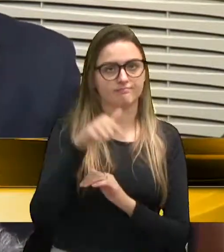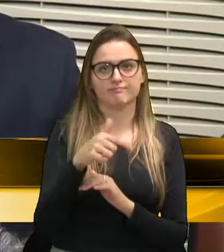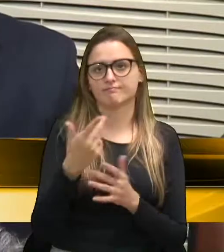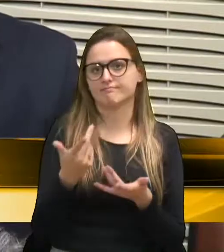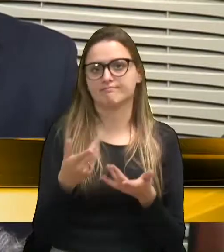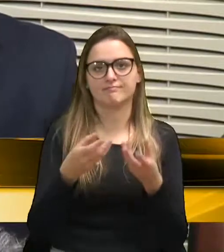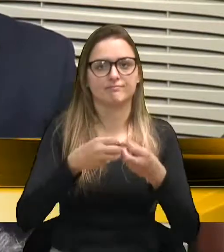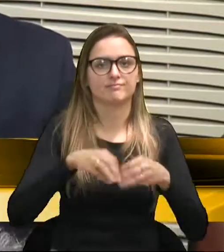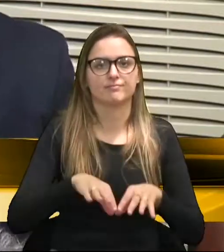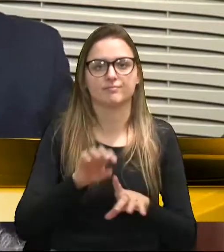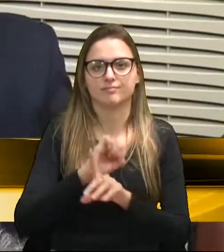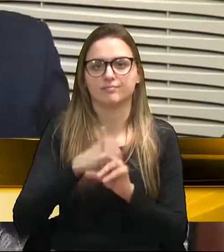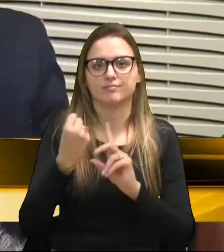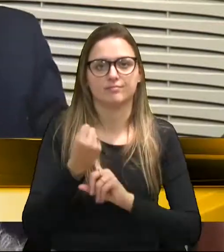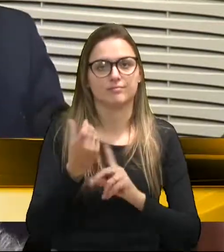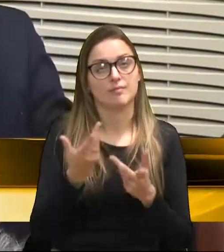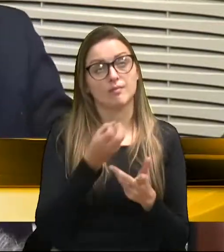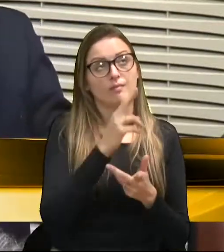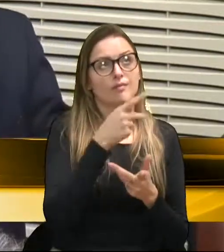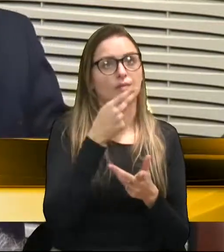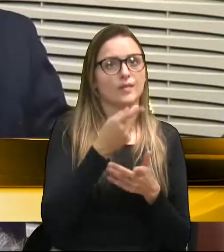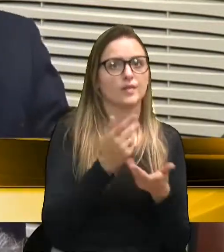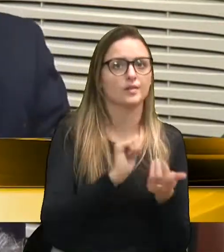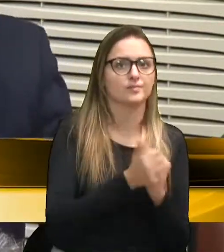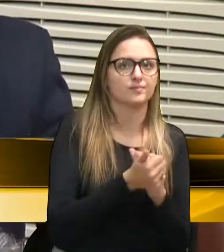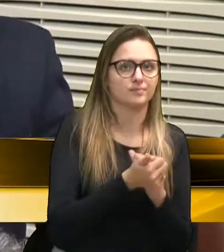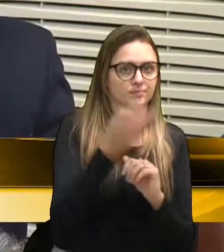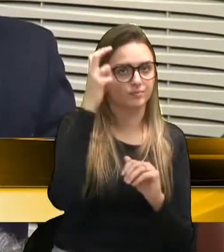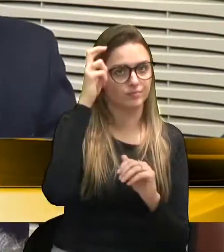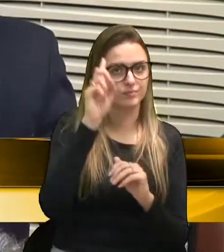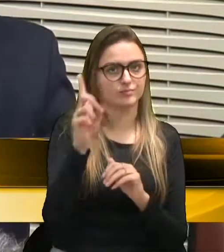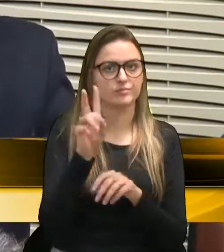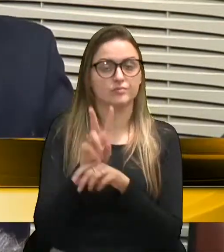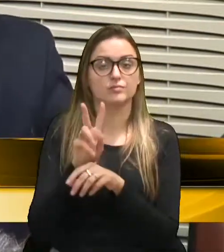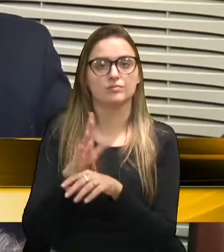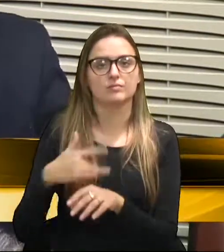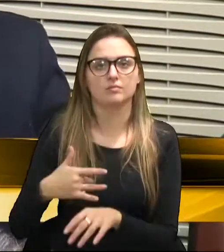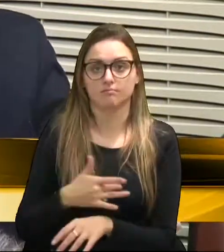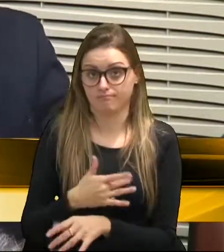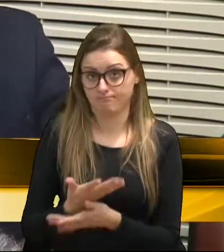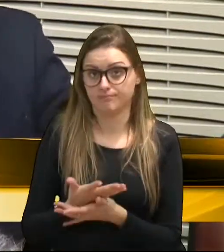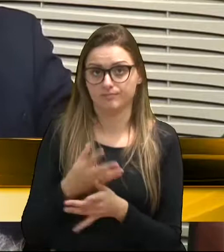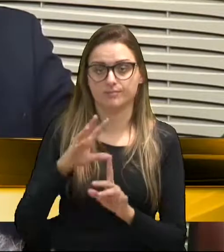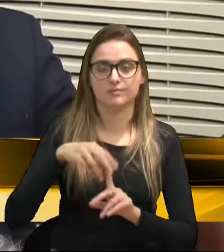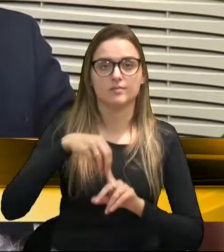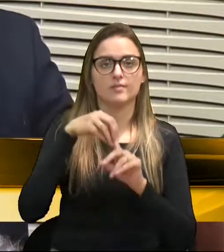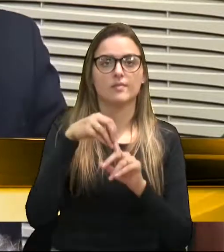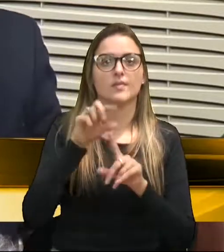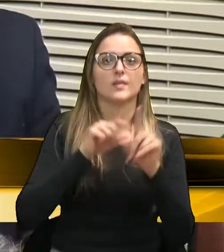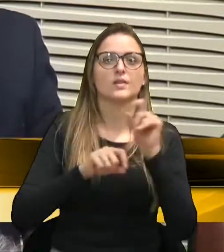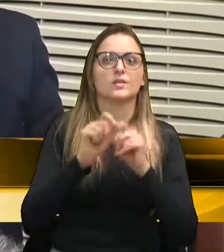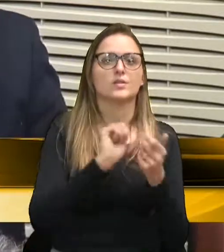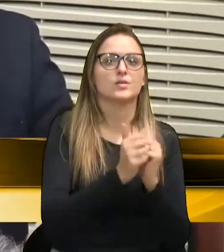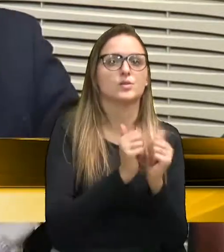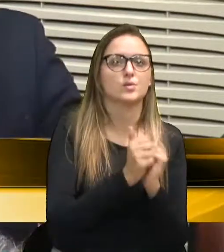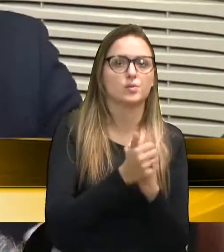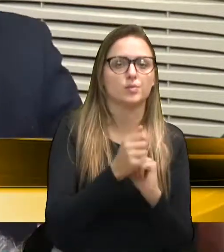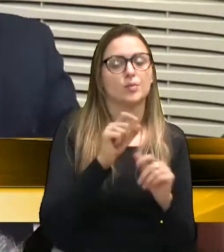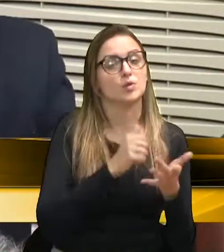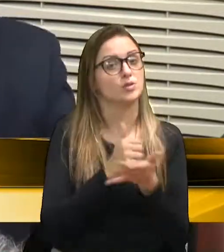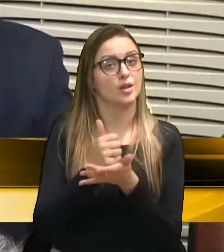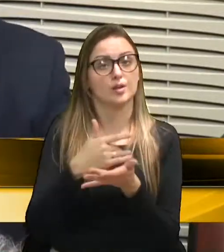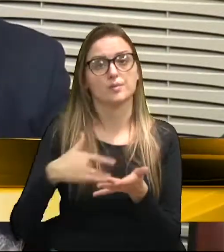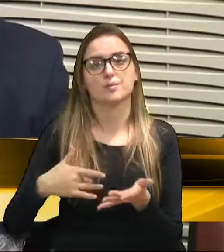social. Ou não vem me dizer que o esporte e a cultura não previnem nada. Principalmente a questão do esporte com relação à saúde